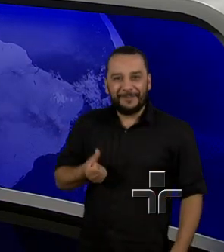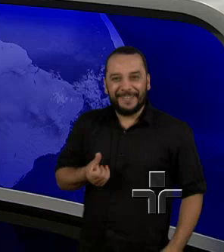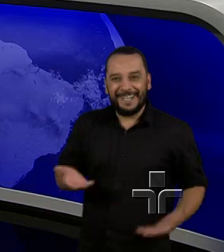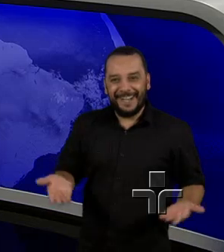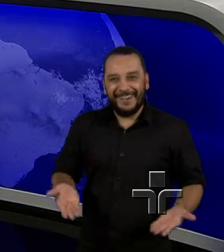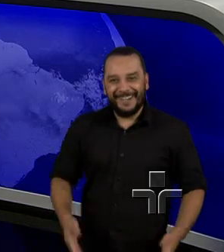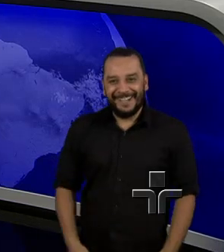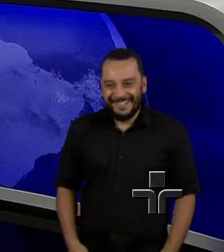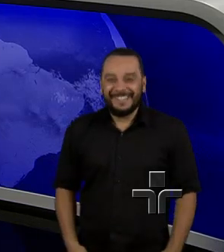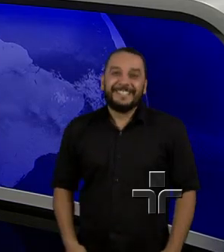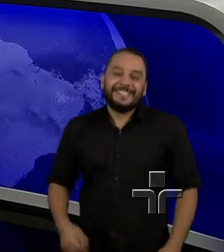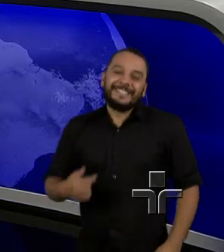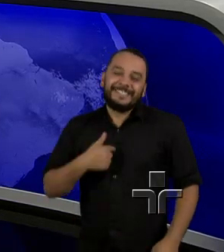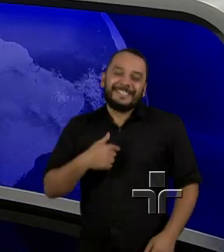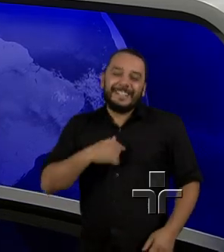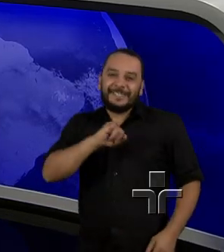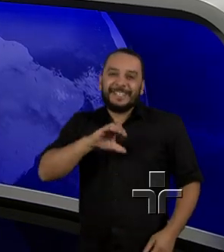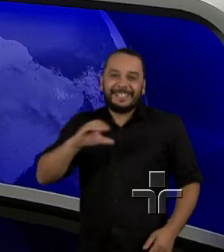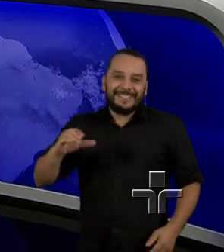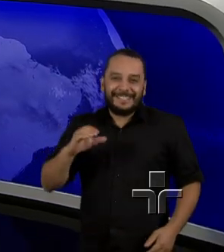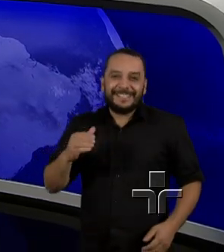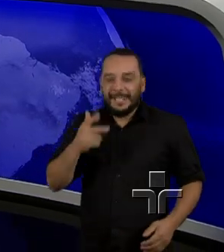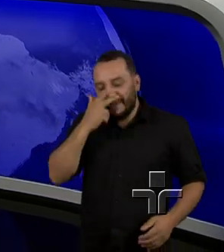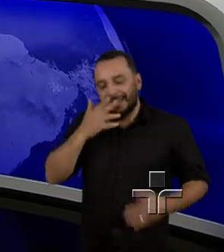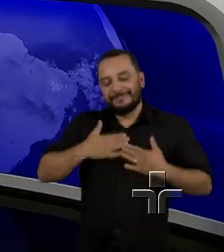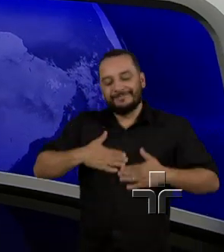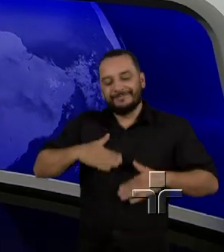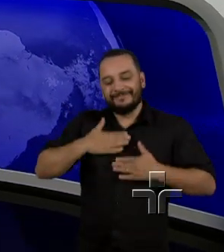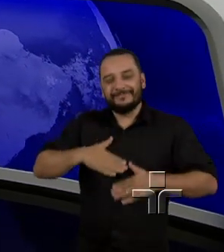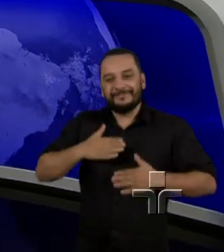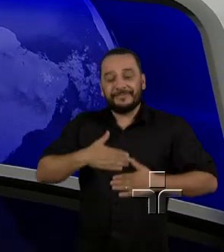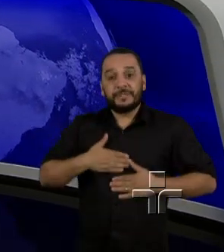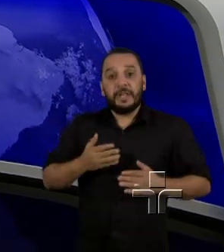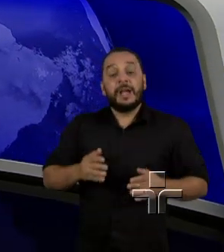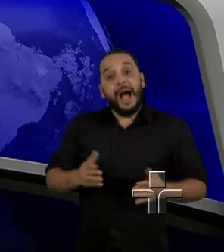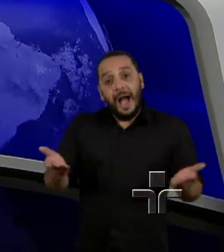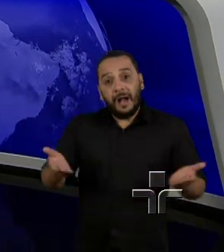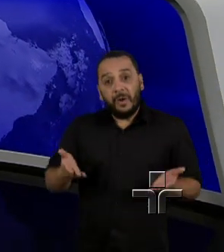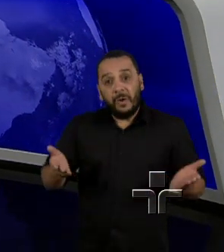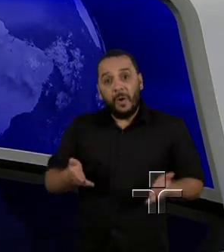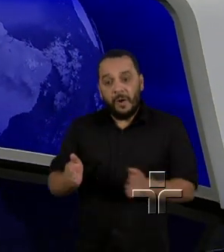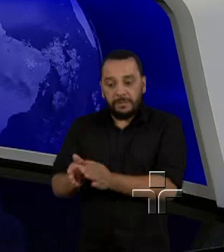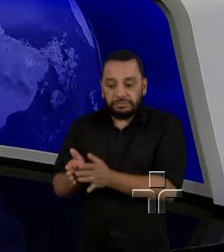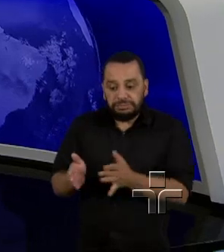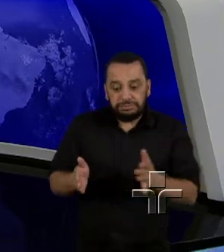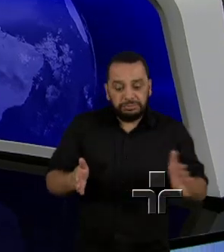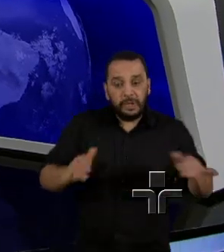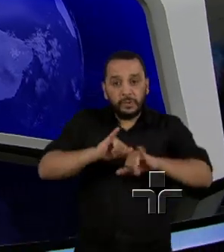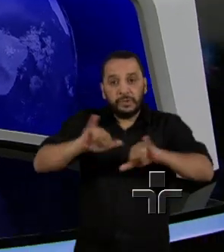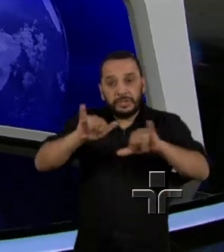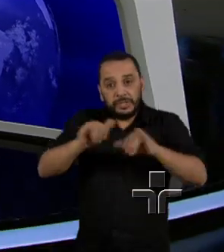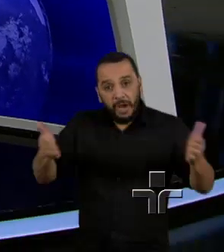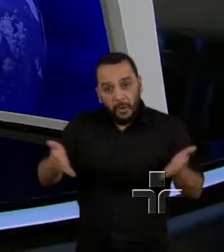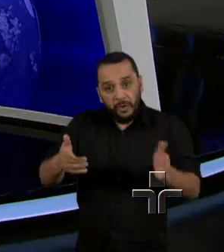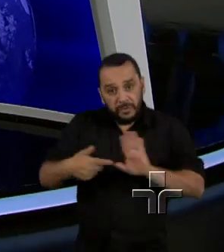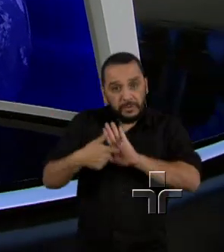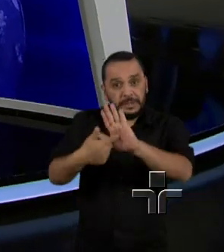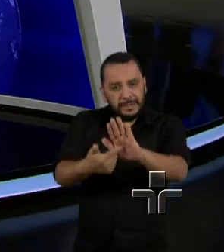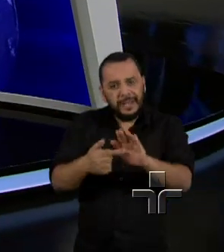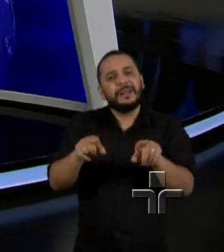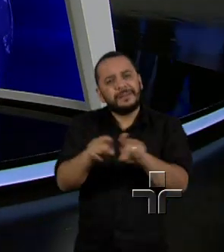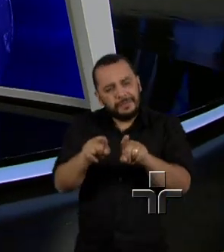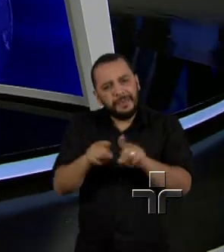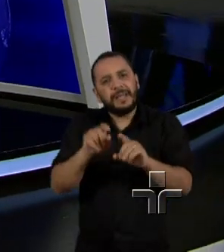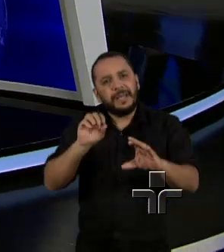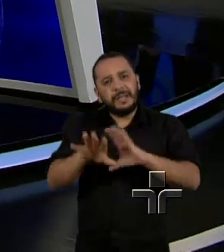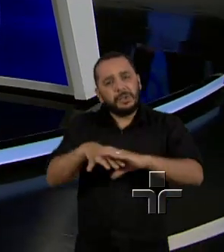para deixar o jornal bem leve. E nós terminamos essa edição do Jornal da Cultura com as imagens que viraram notícia hoje. E não se esqueça de acessar o nosso canal no